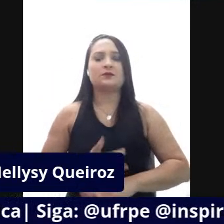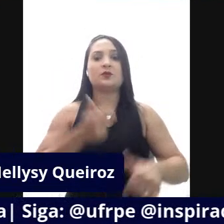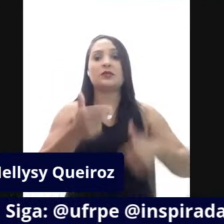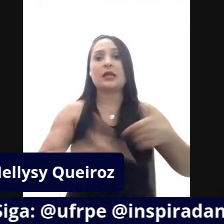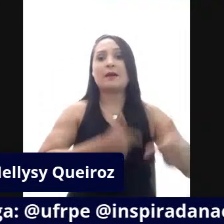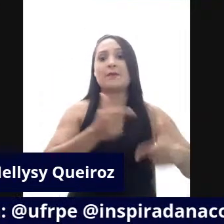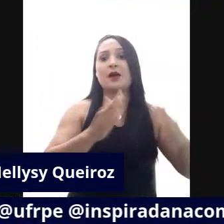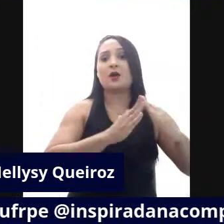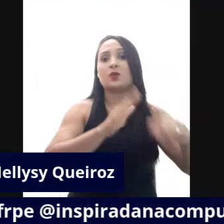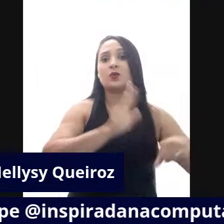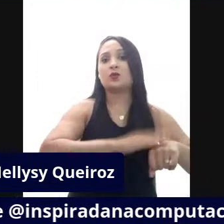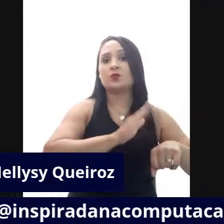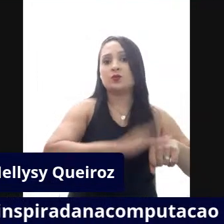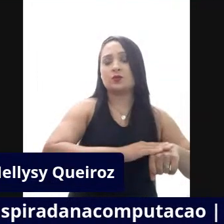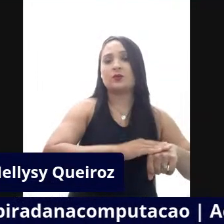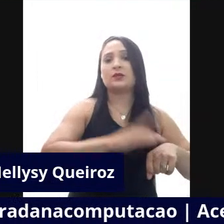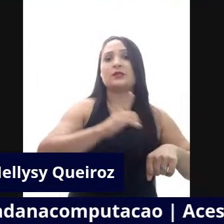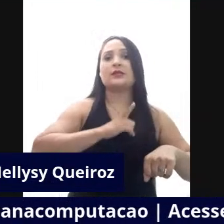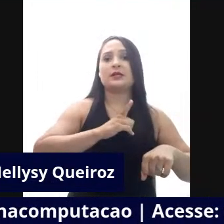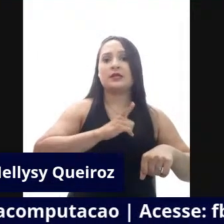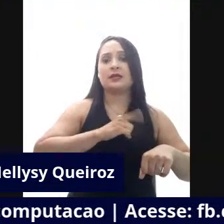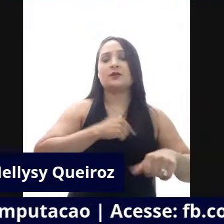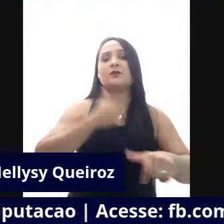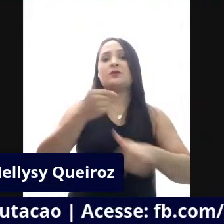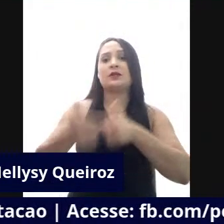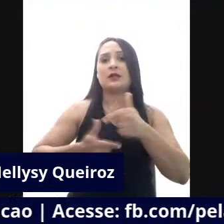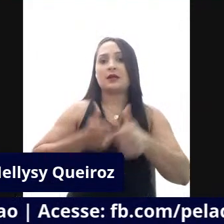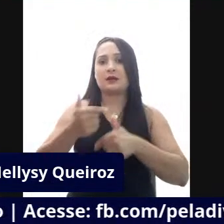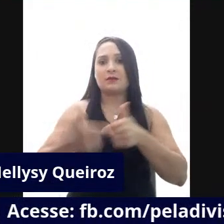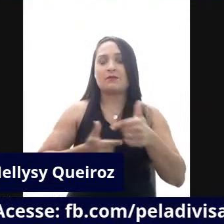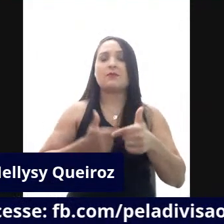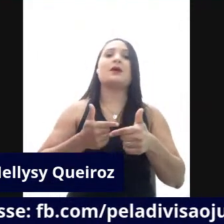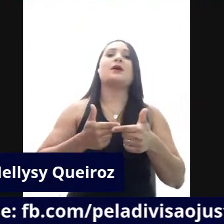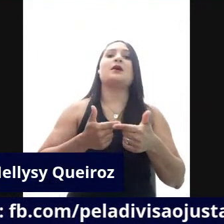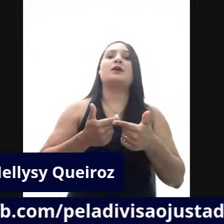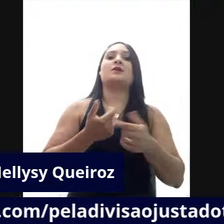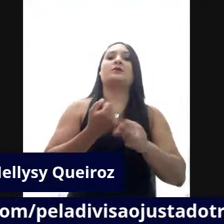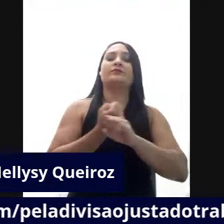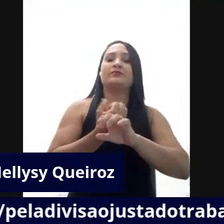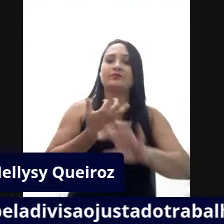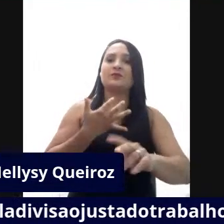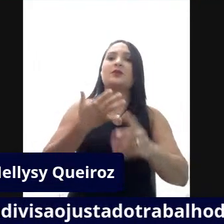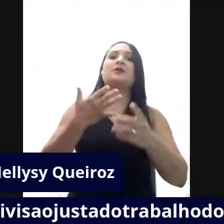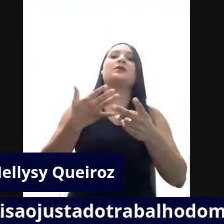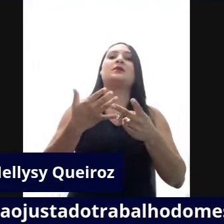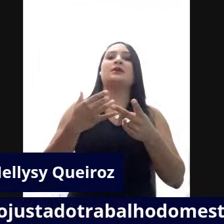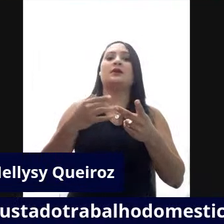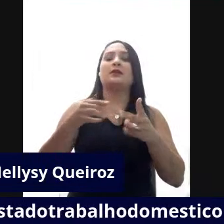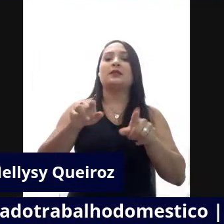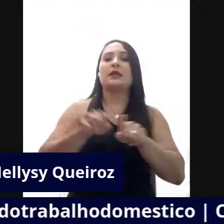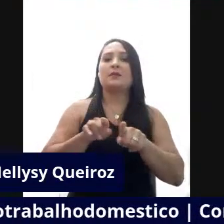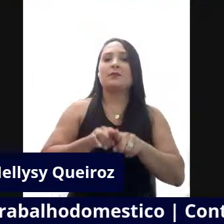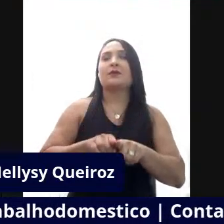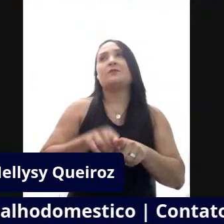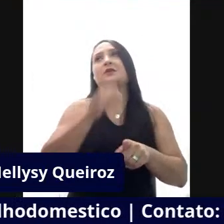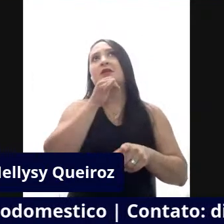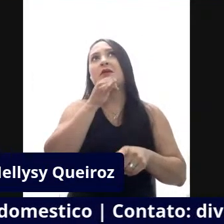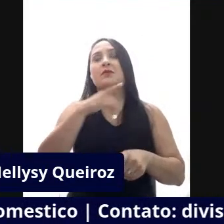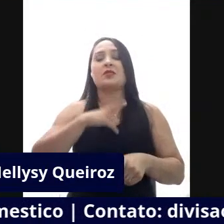o trabalho de home office, quem tem filhos, dedicar tempo em orientar os filhos em atividades,